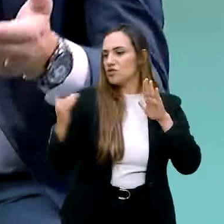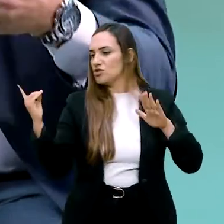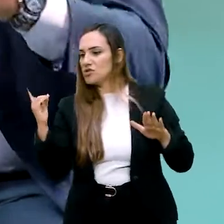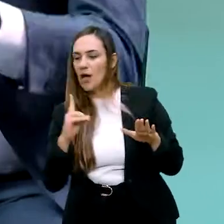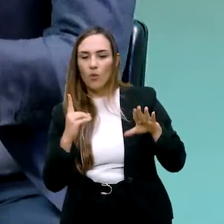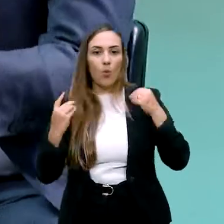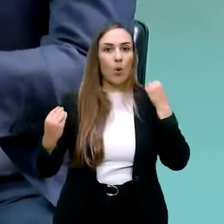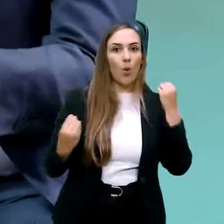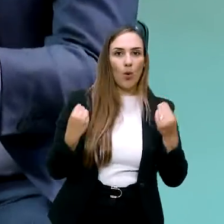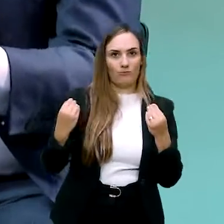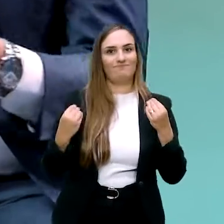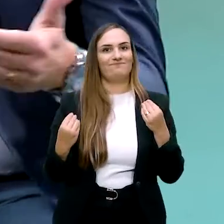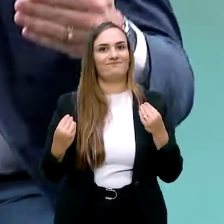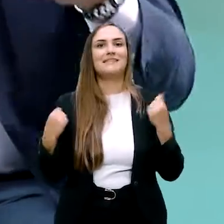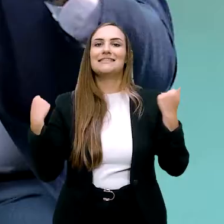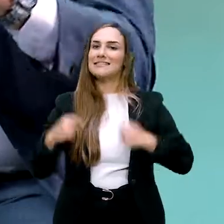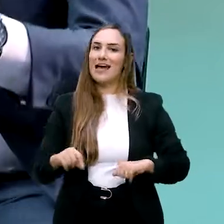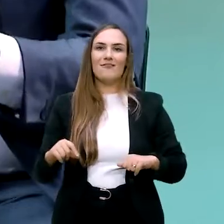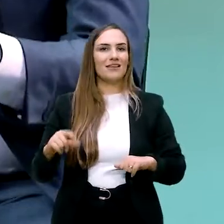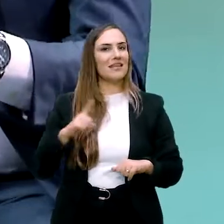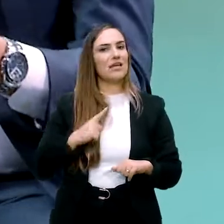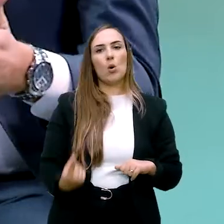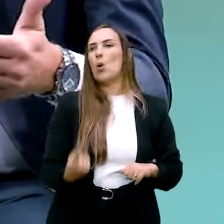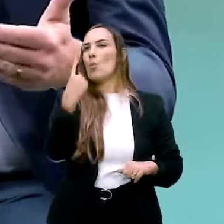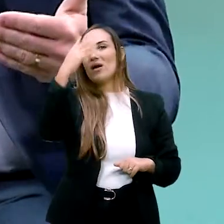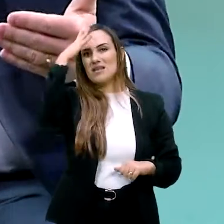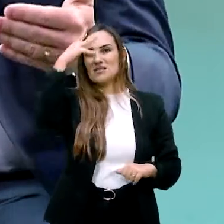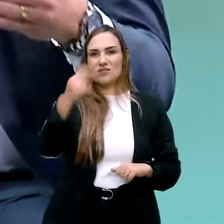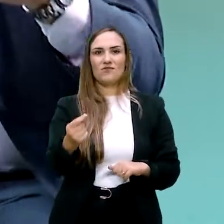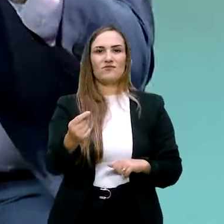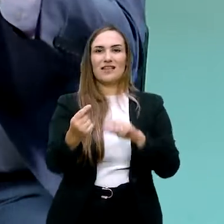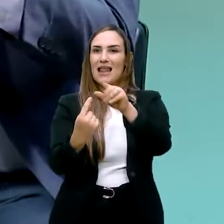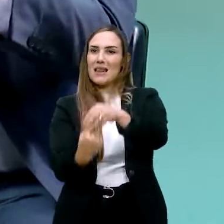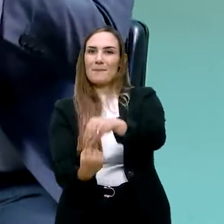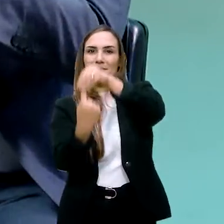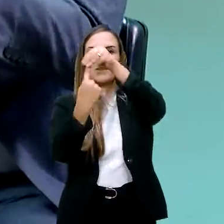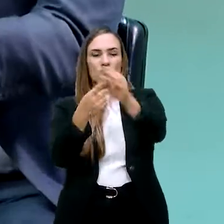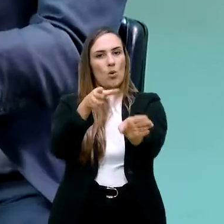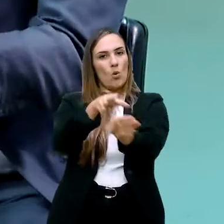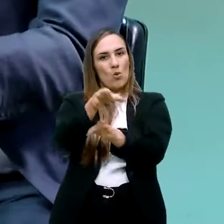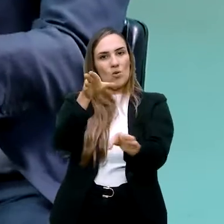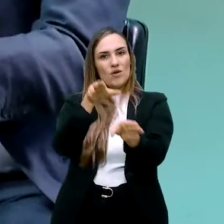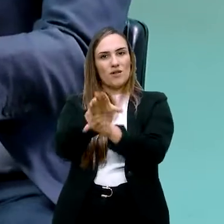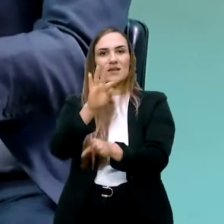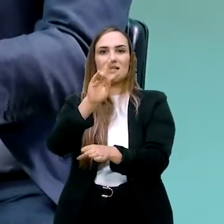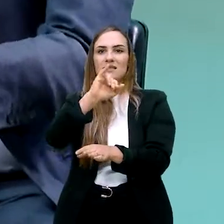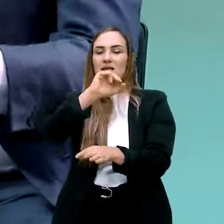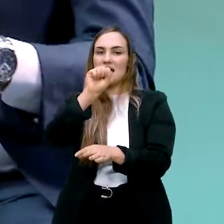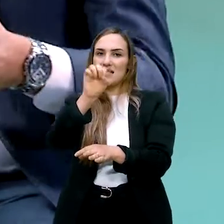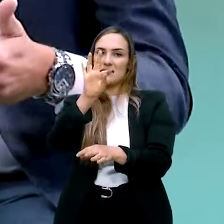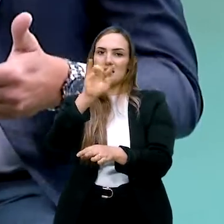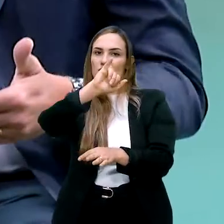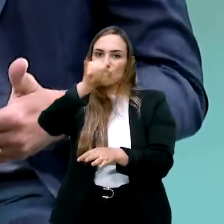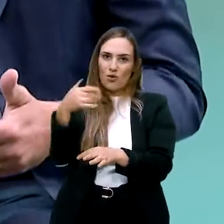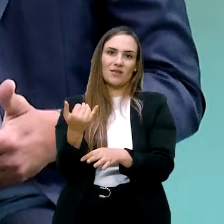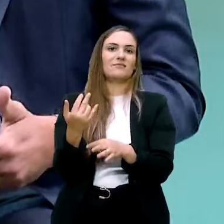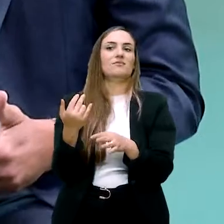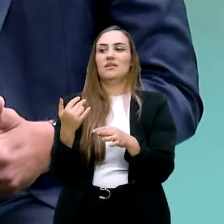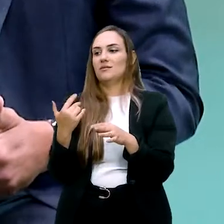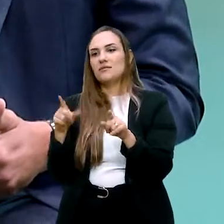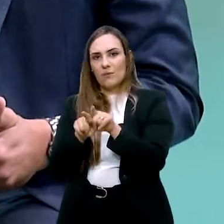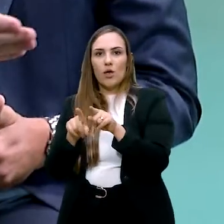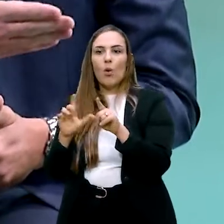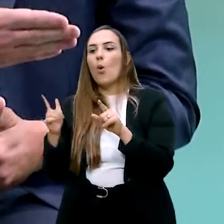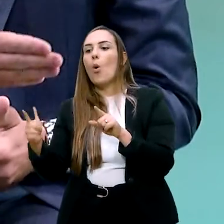uma única decisão convergente, servindo de orientação para o próprio Superior Tribunal de Justiça e os demais